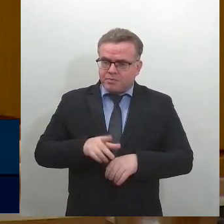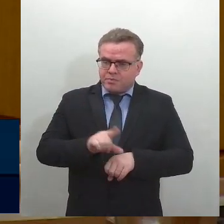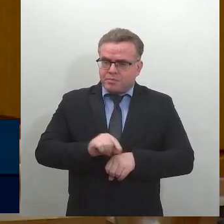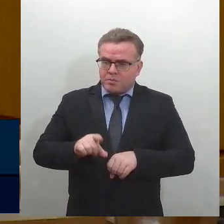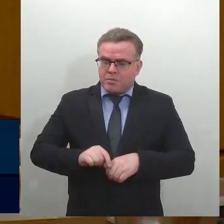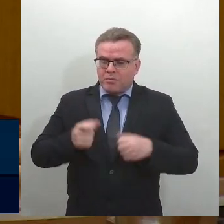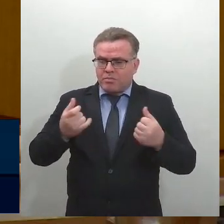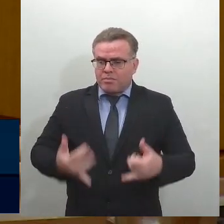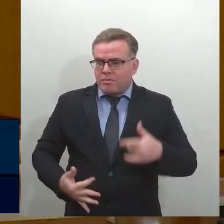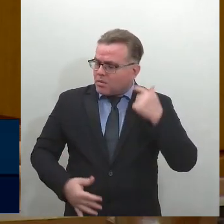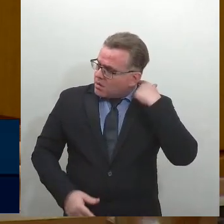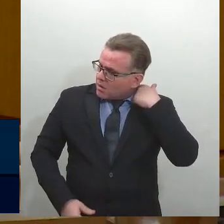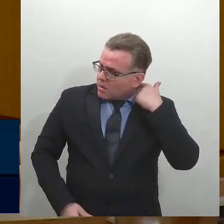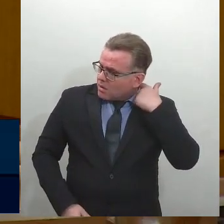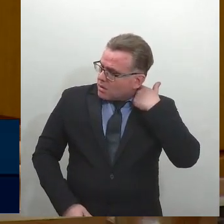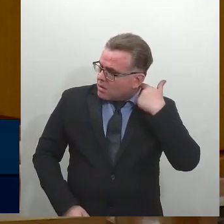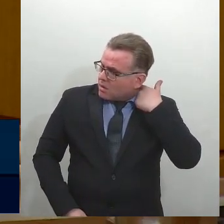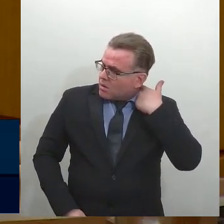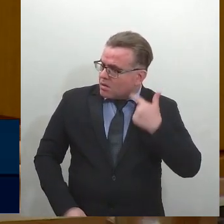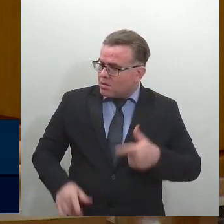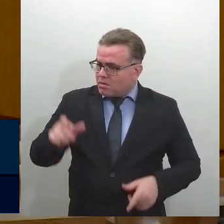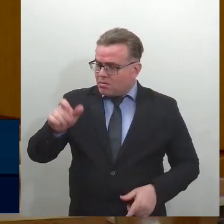você foi preso.